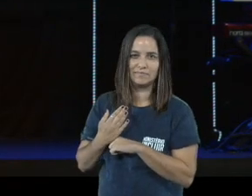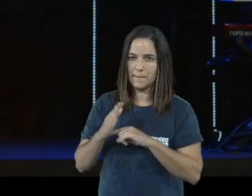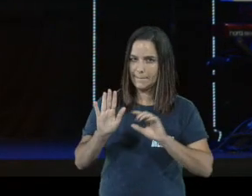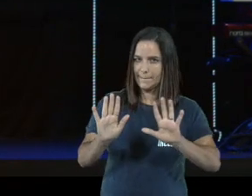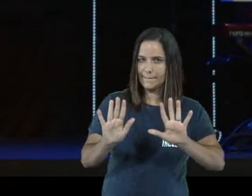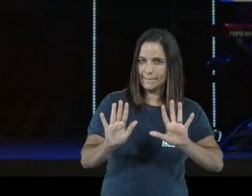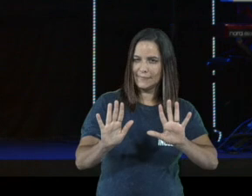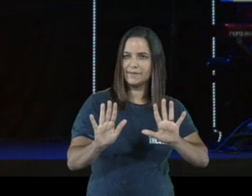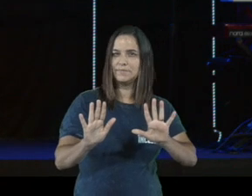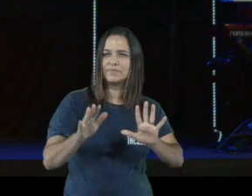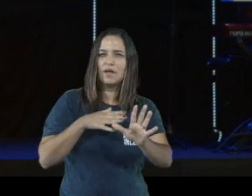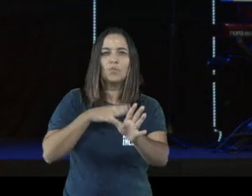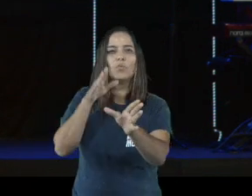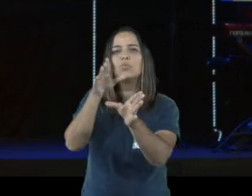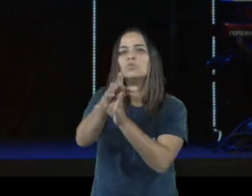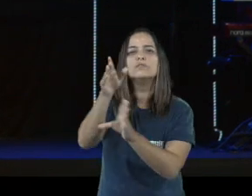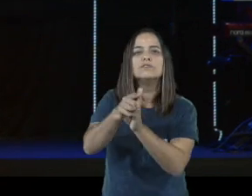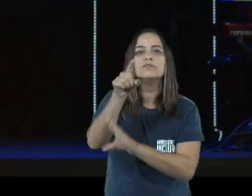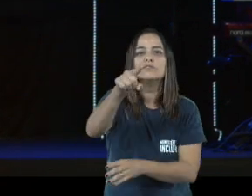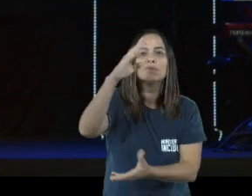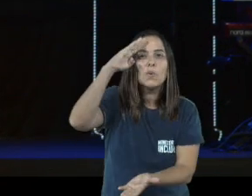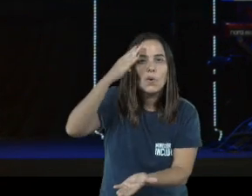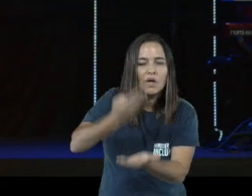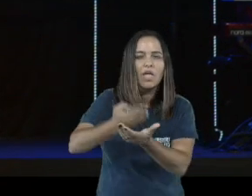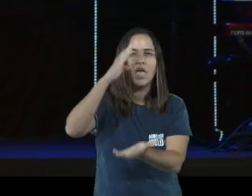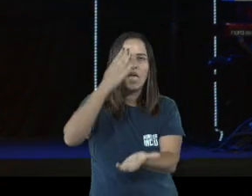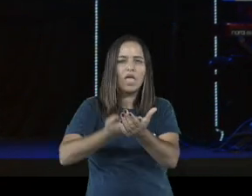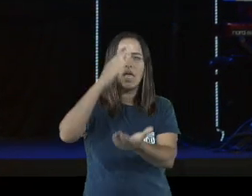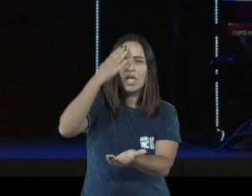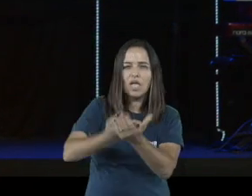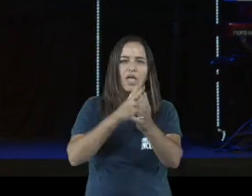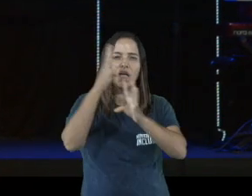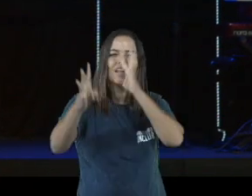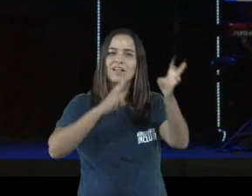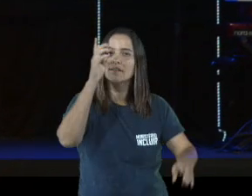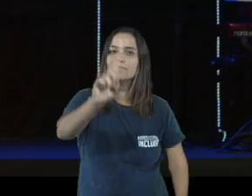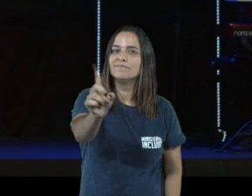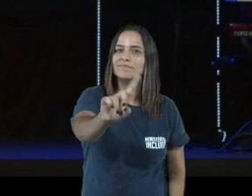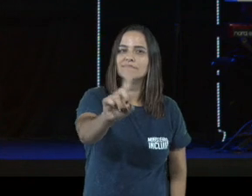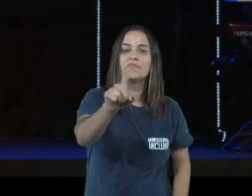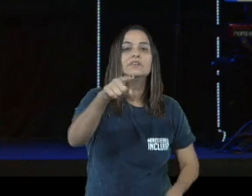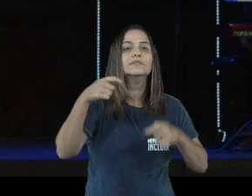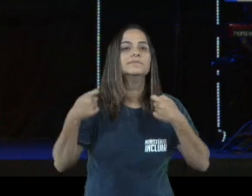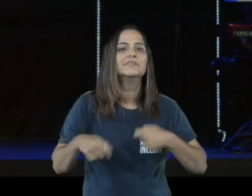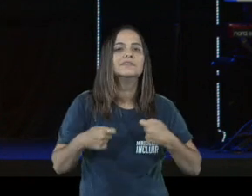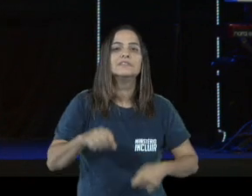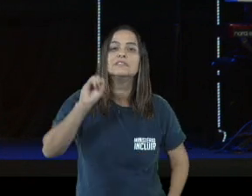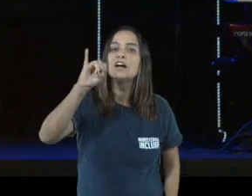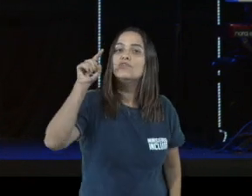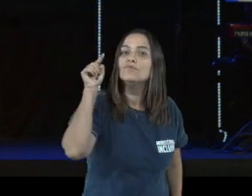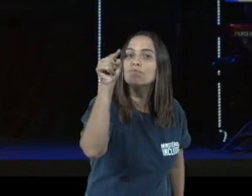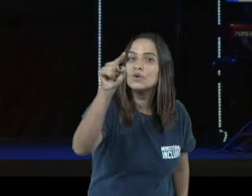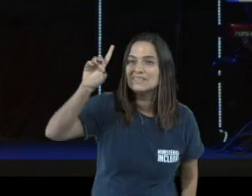se acreditar aqui com Deus você pode tudo e você pode você pode pagar essa dívida você pode ter uma empresa próxima você pode